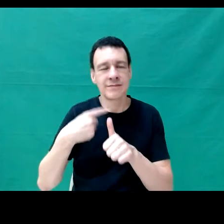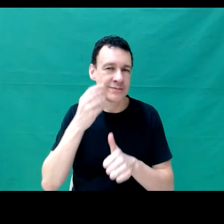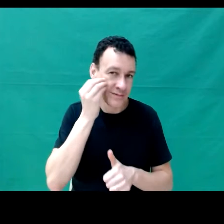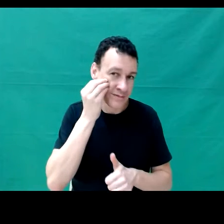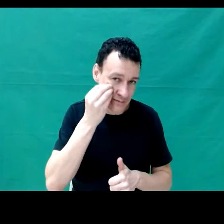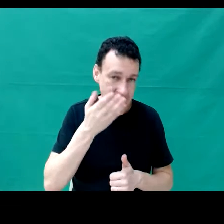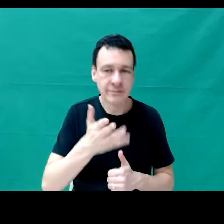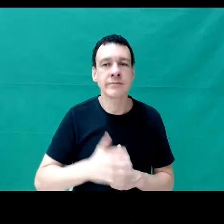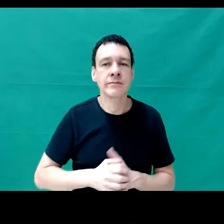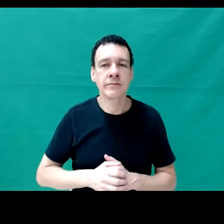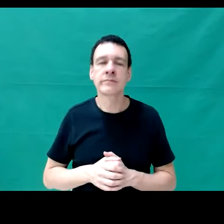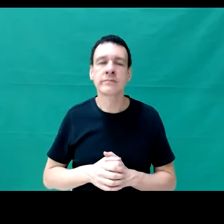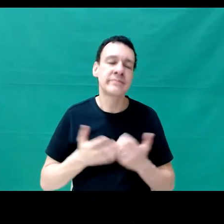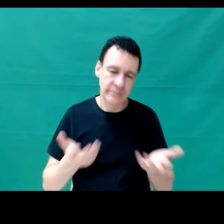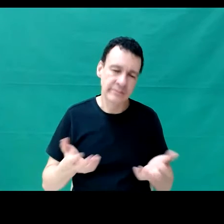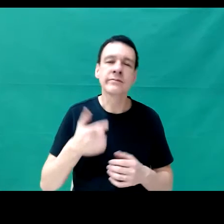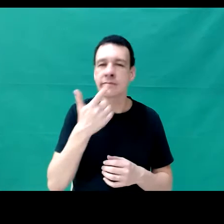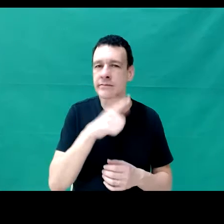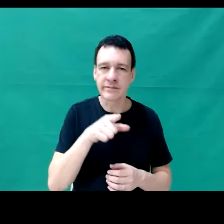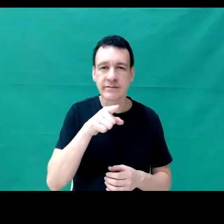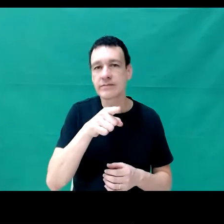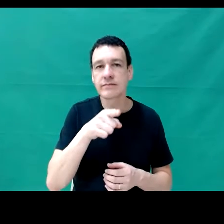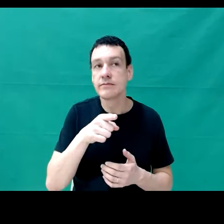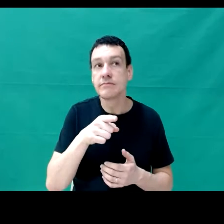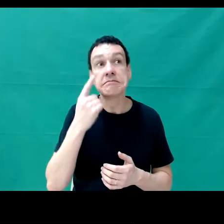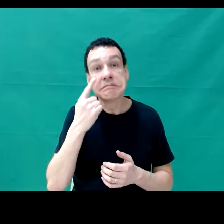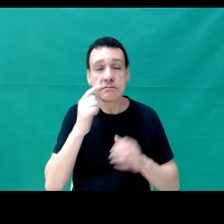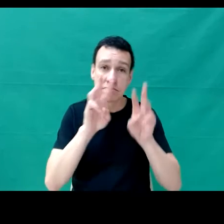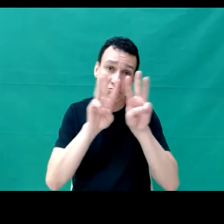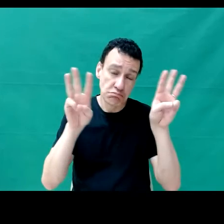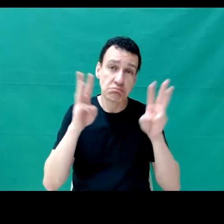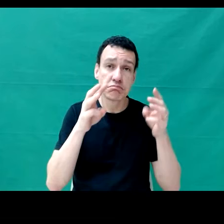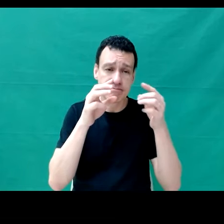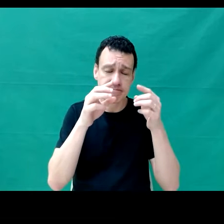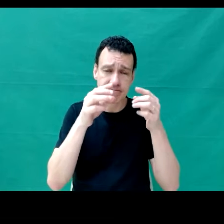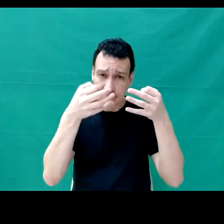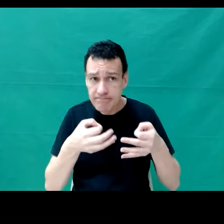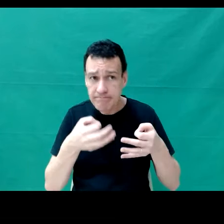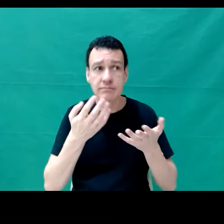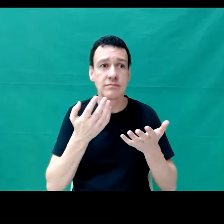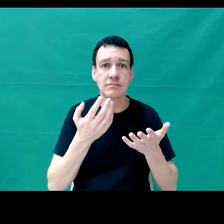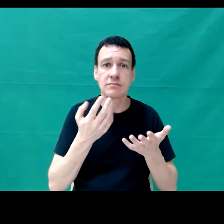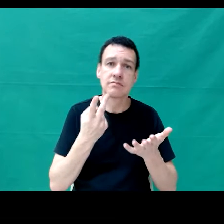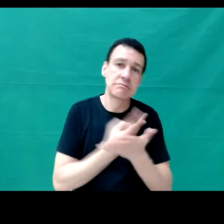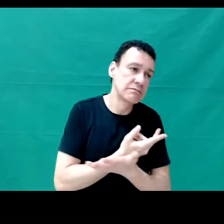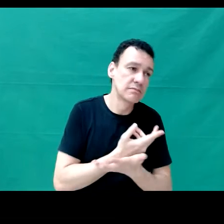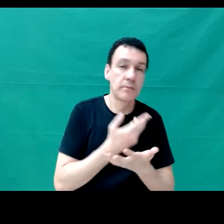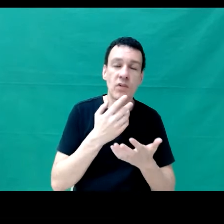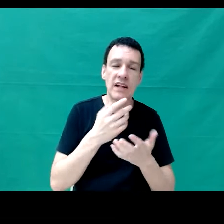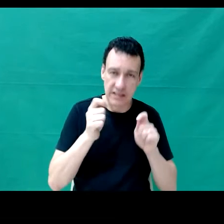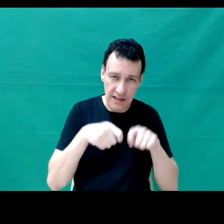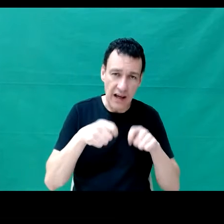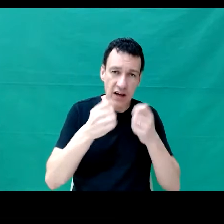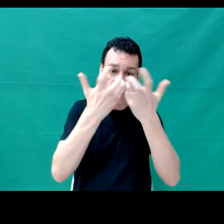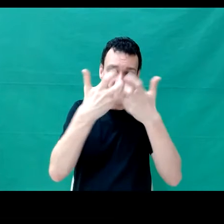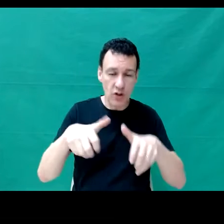para conseguir validar, né, se os sites estão funcionando direito, se tem uma funcionalidade, uma usabilidade correta,